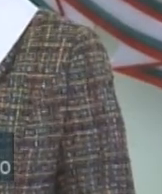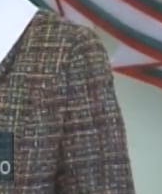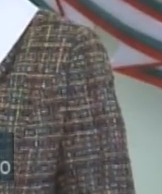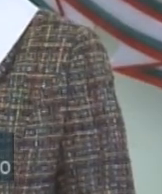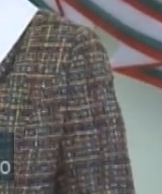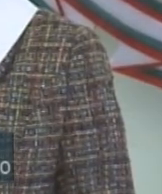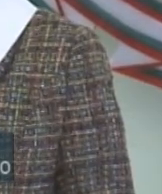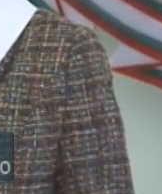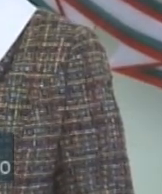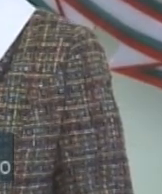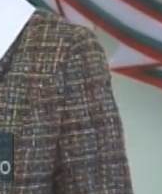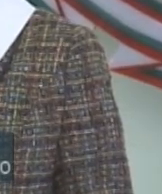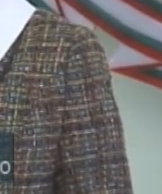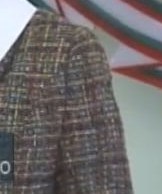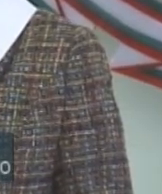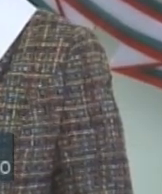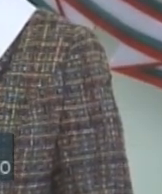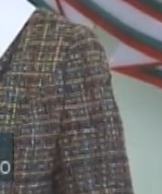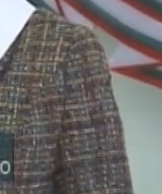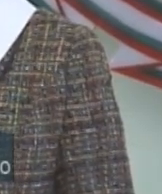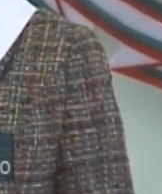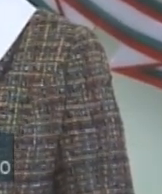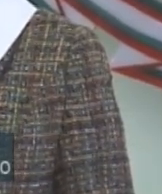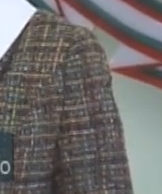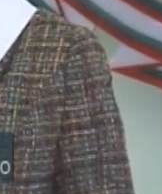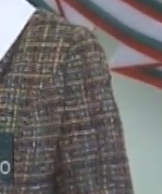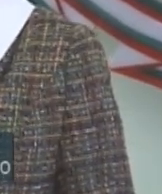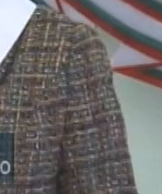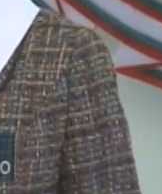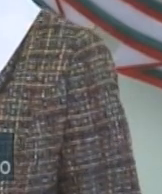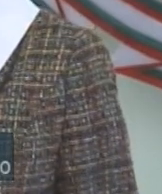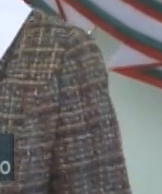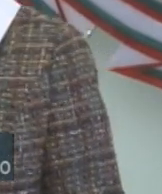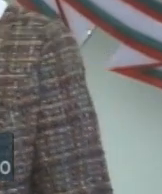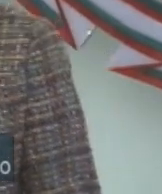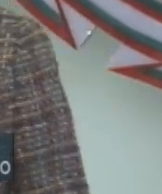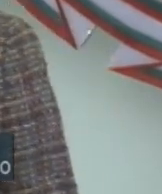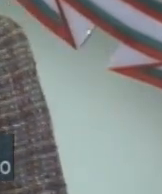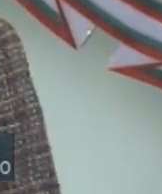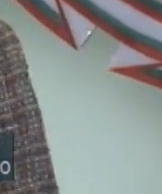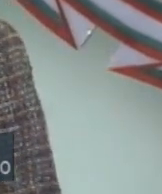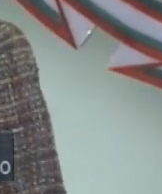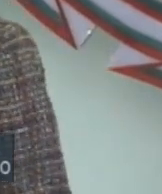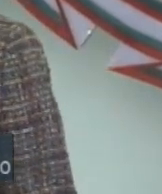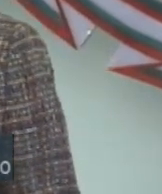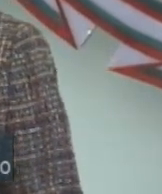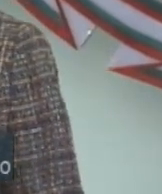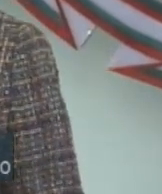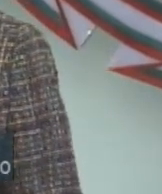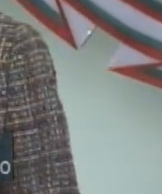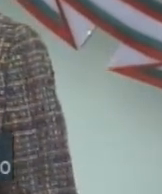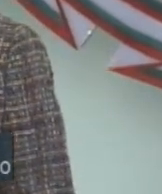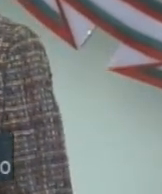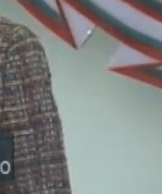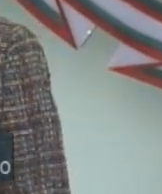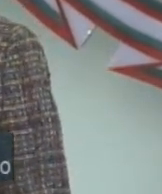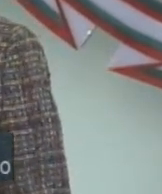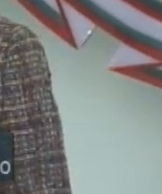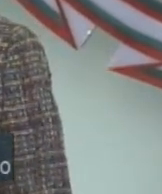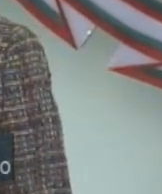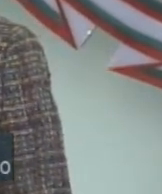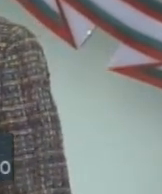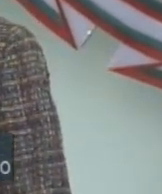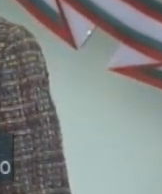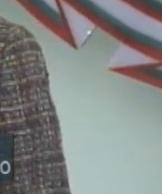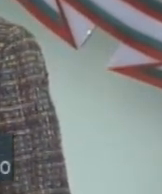desejo de eliminar os terrenos e que torne a dinamica e